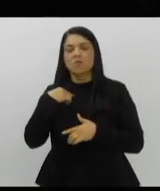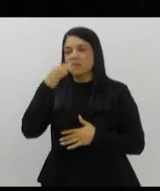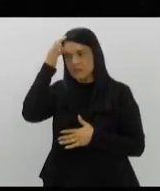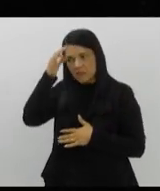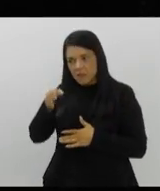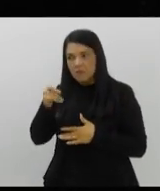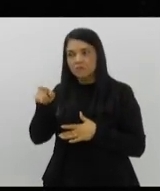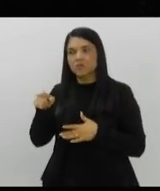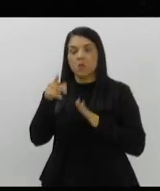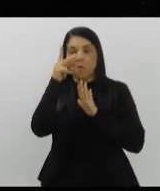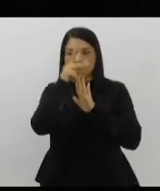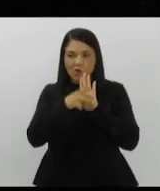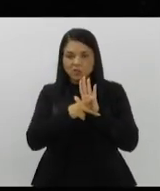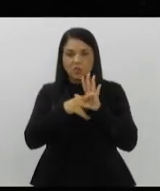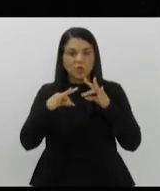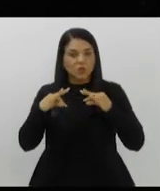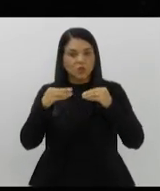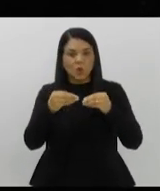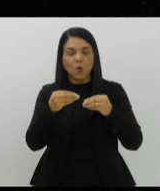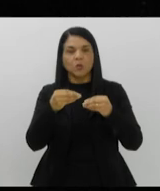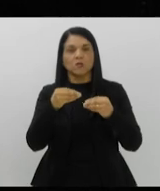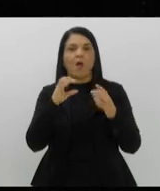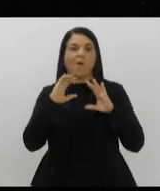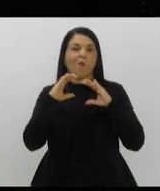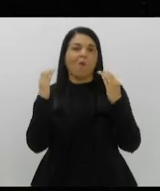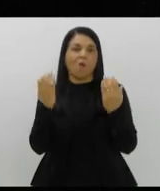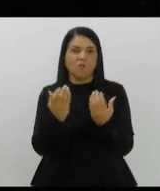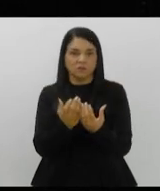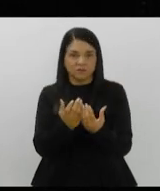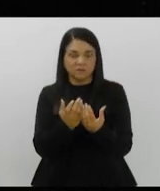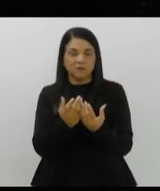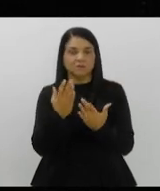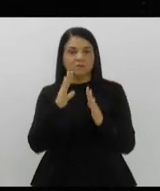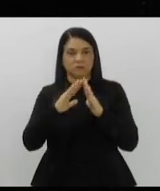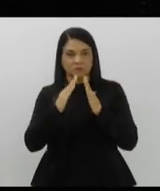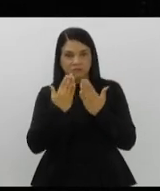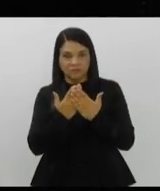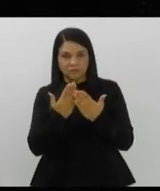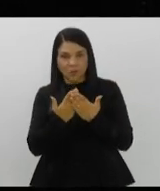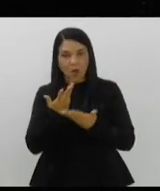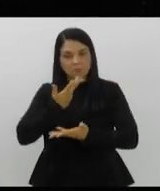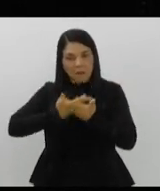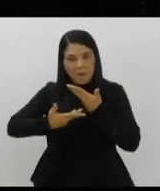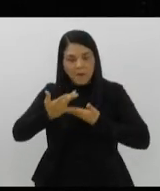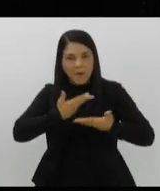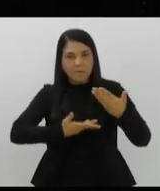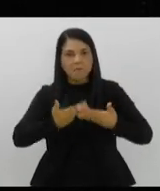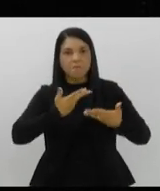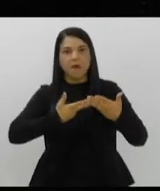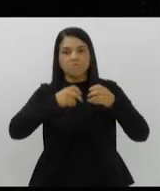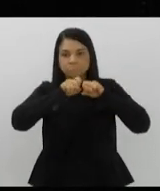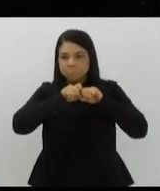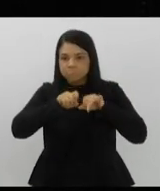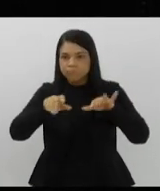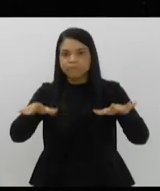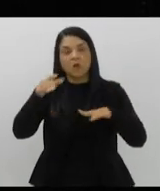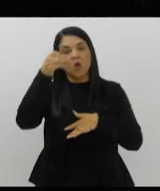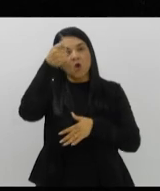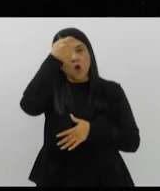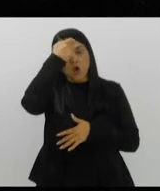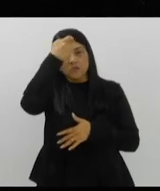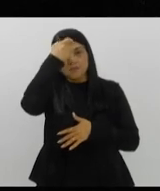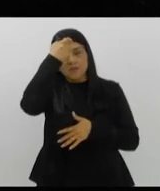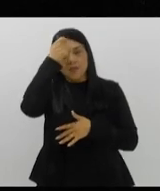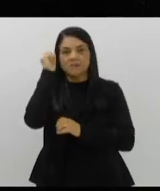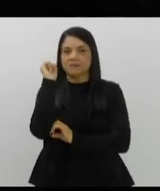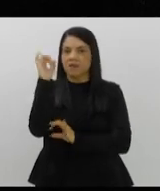escolar, pais, professores, alunos, e a escola virar um centro irradiador de consciência